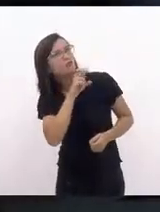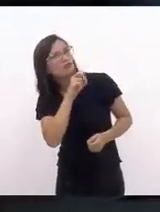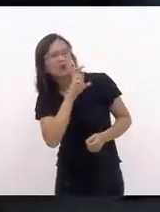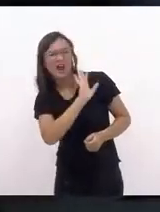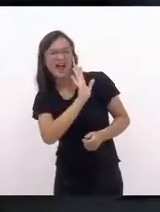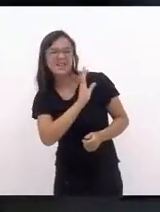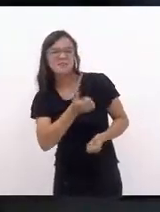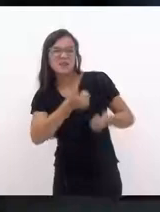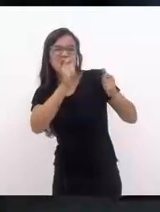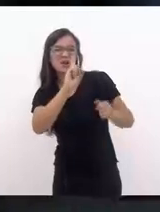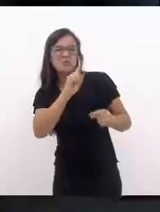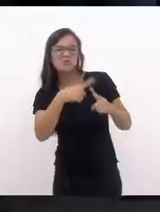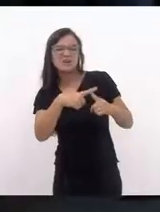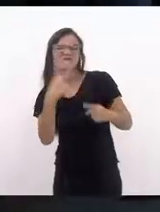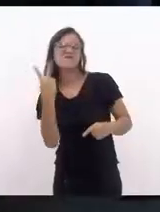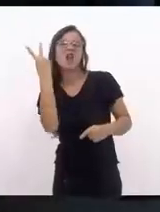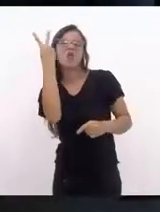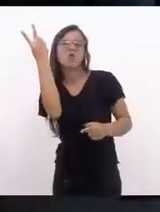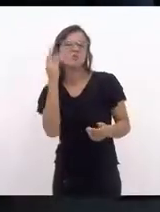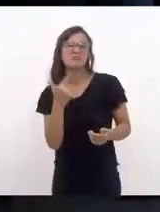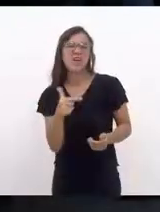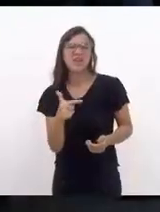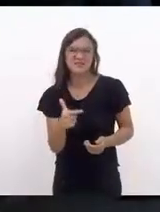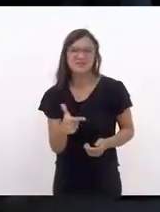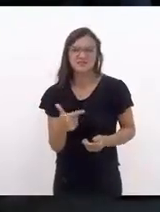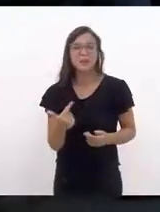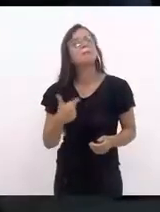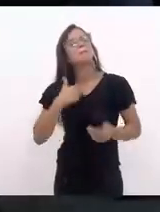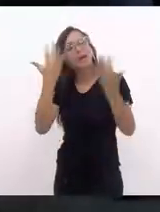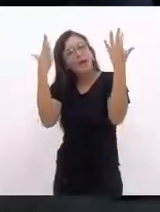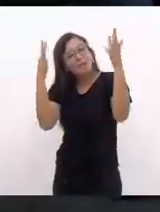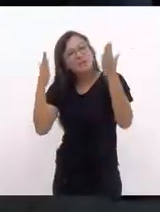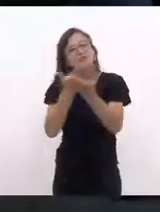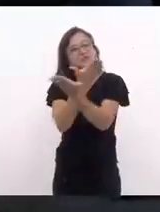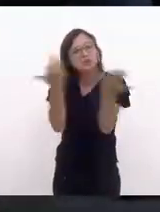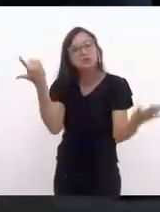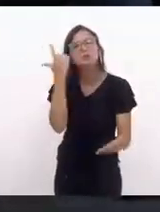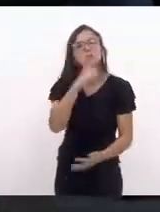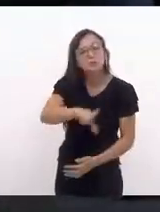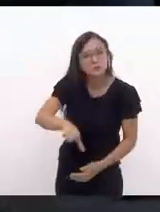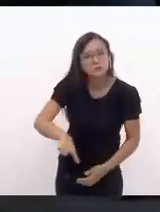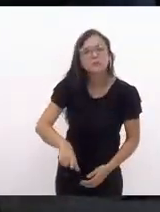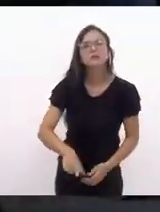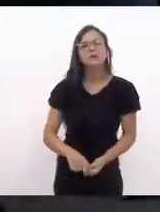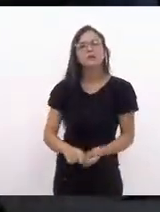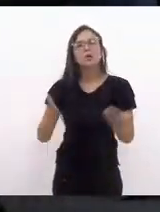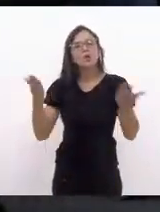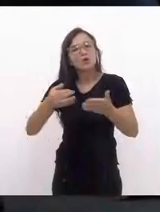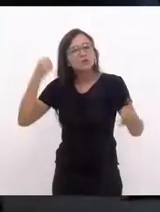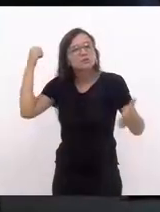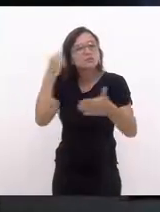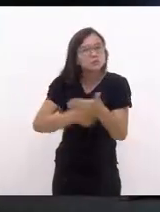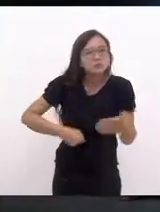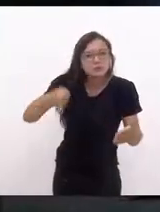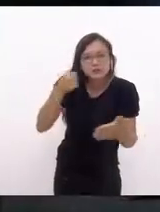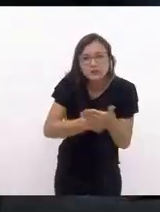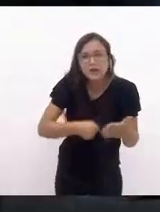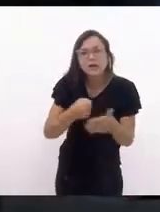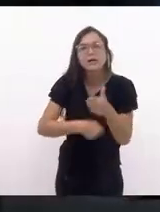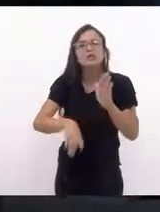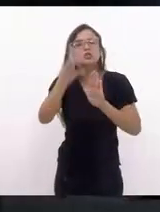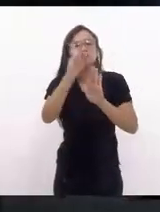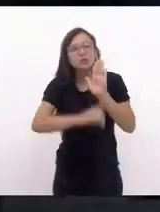Mas de qualquer forma Parabéns pela conquista de vocês por estarem aqui lutando pelos seus direitos